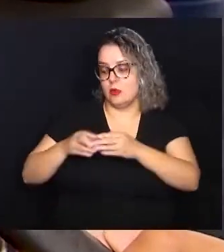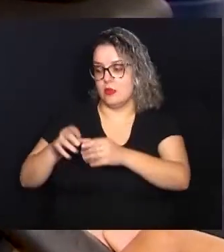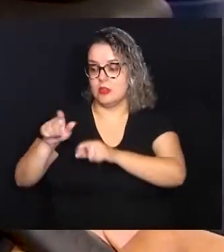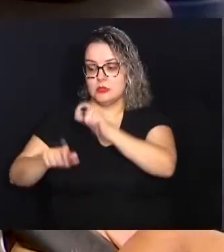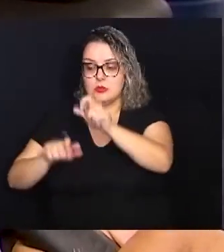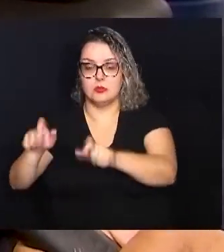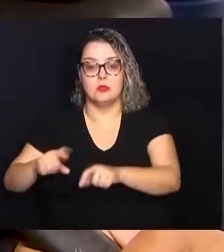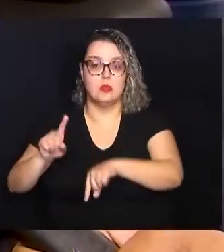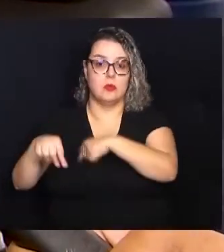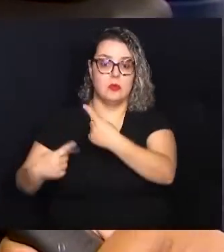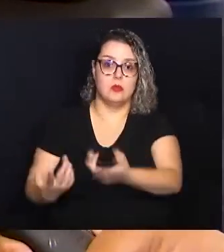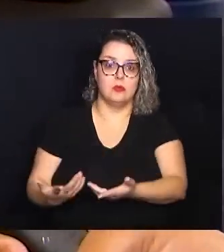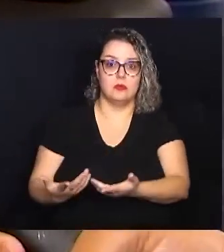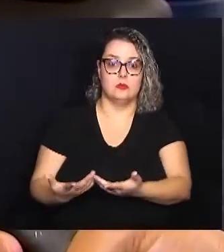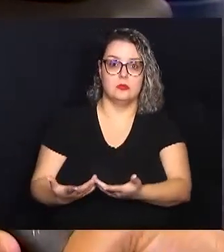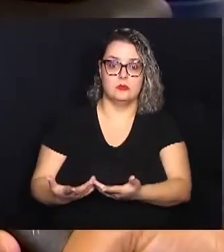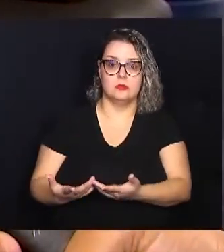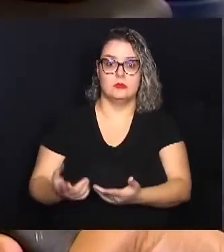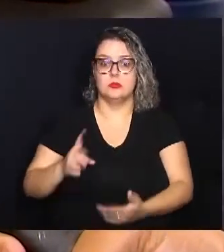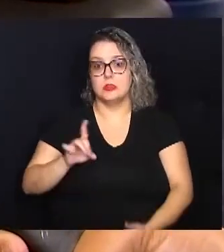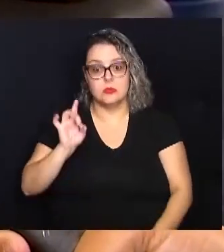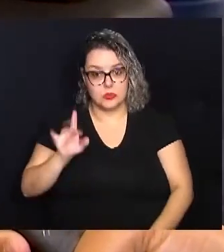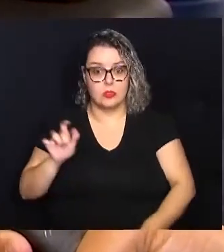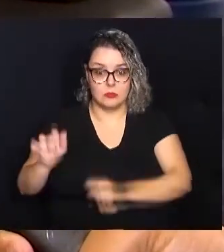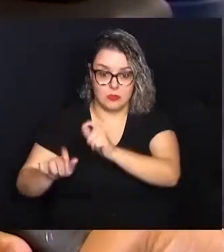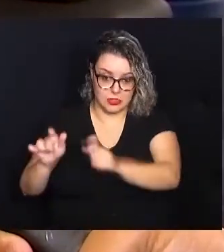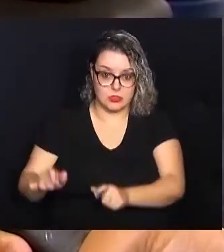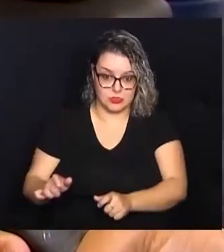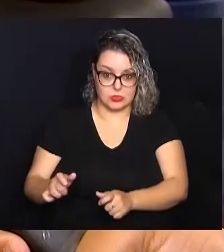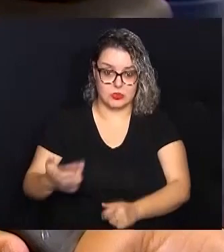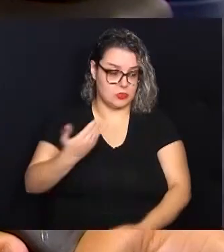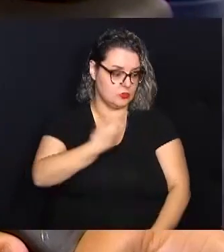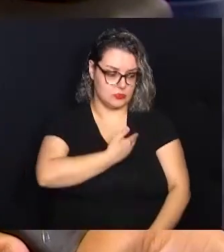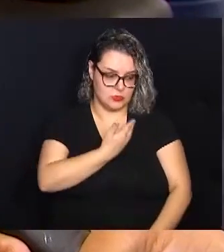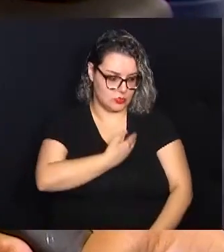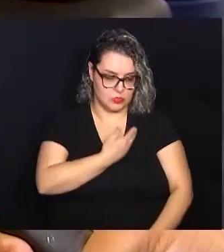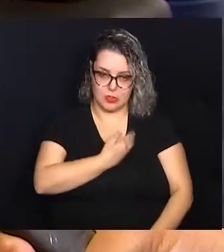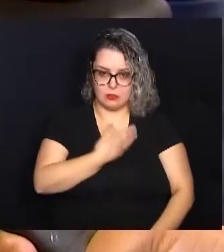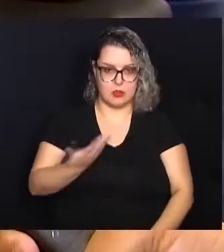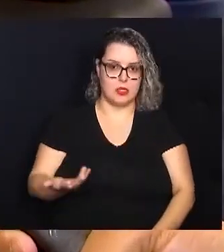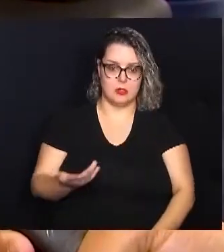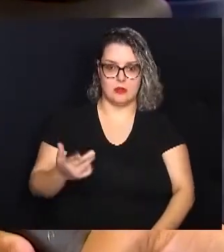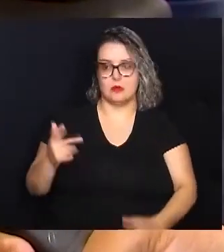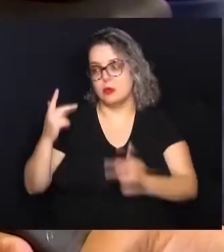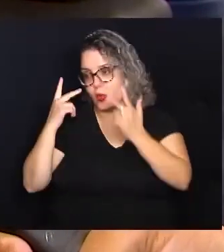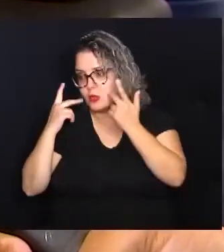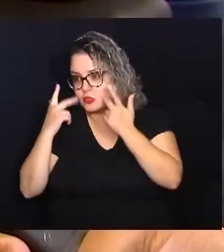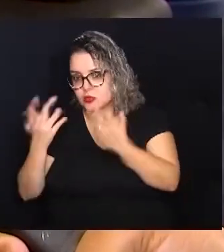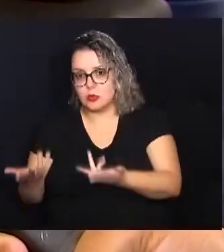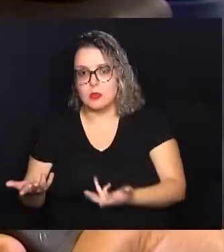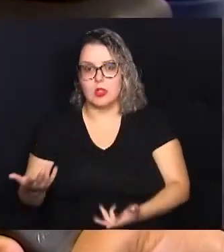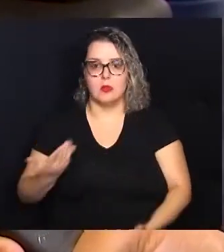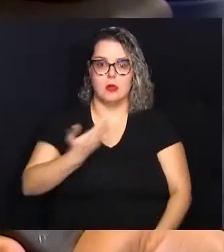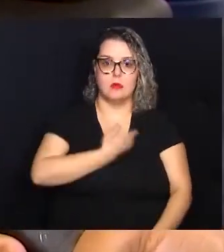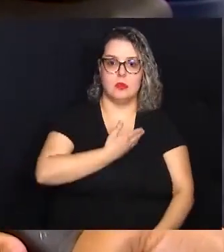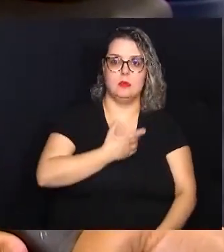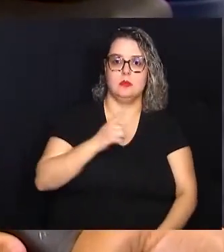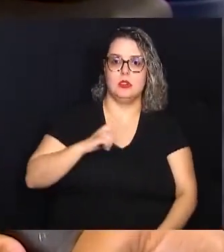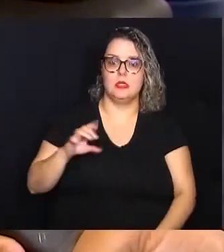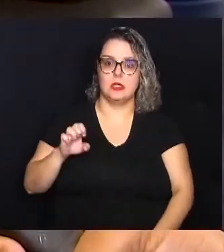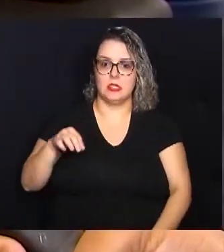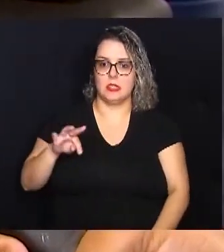não só pessoas normais, também com amigos, que a gente fala como amigos, né, deles, para poder ter entretenimento,